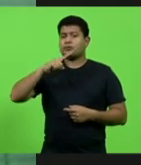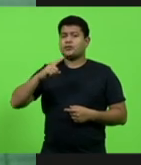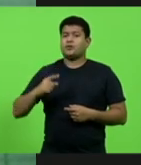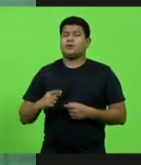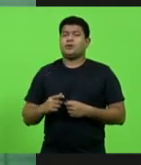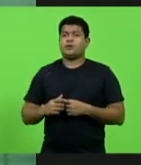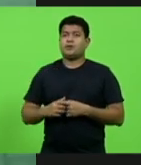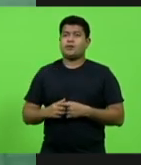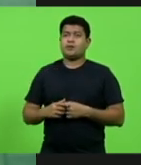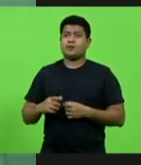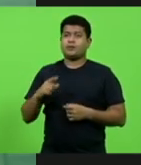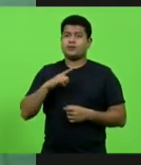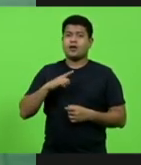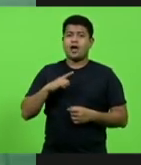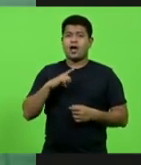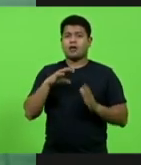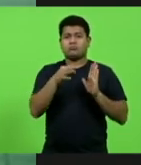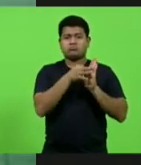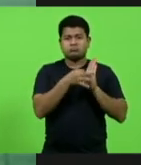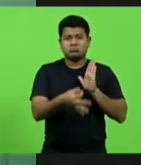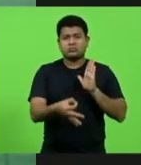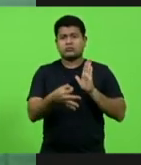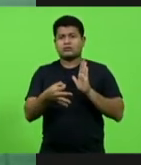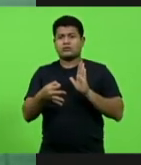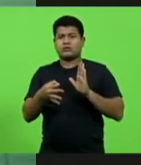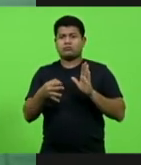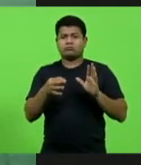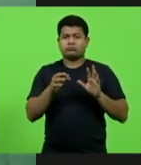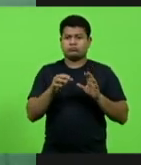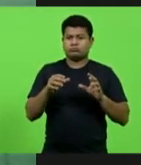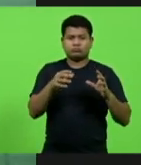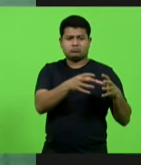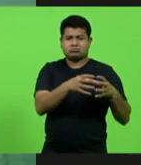com argumentos nos dois lados,